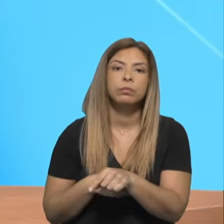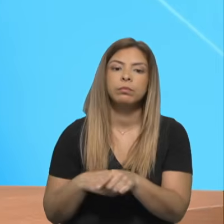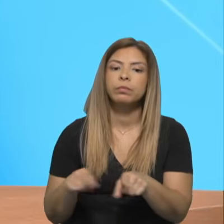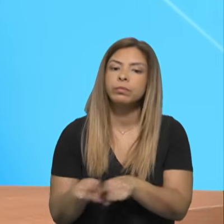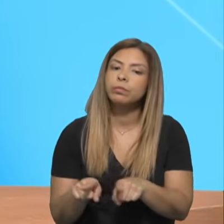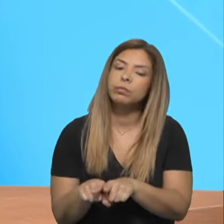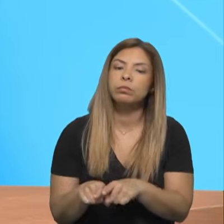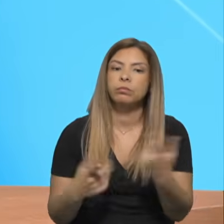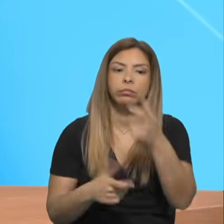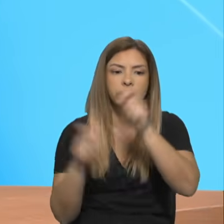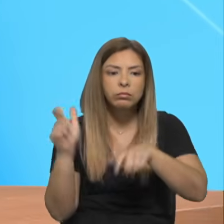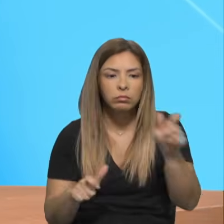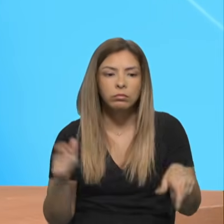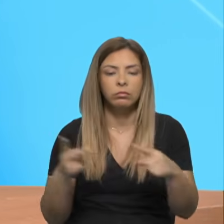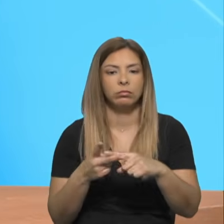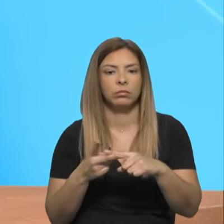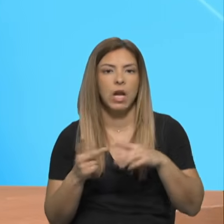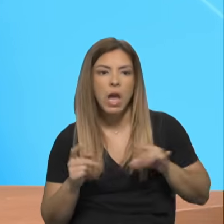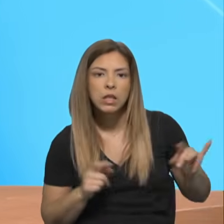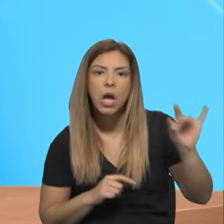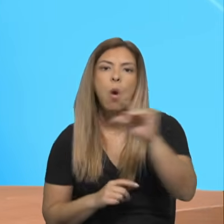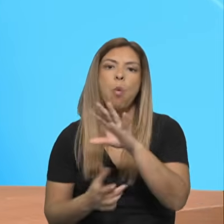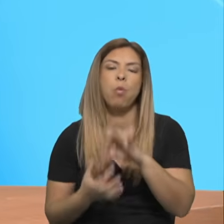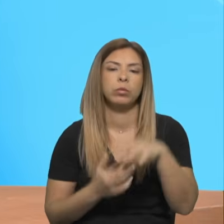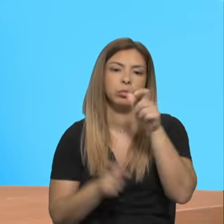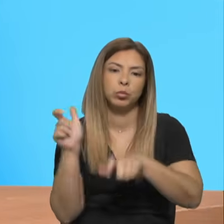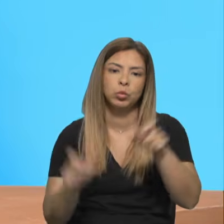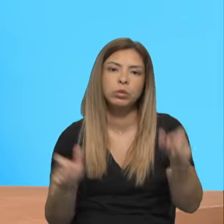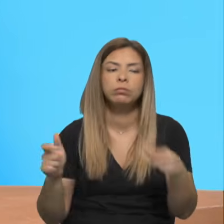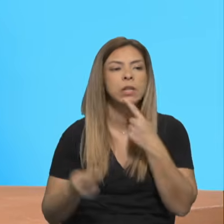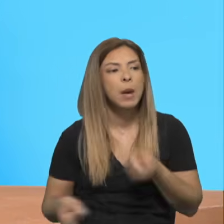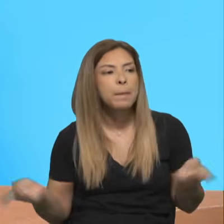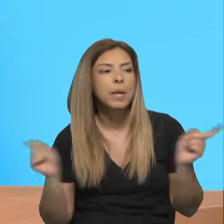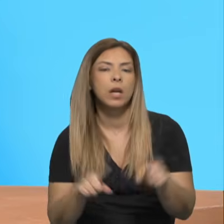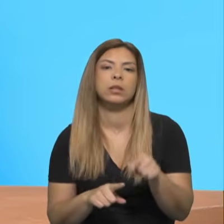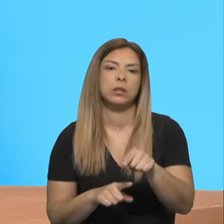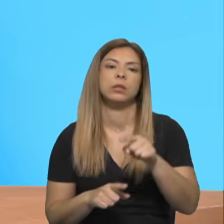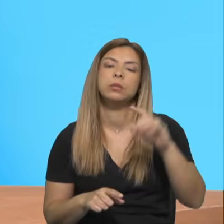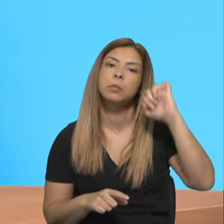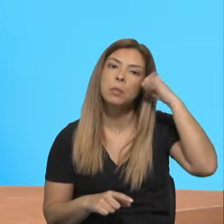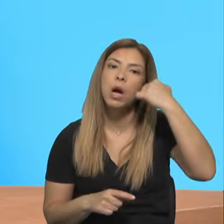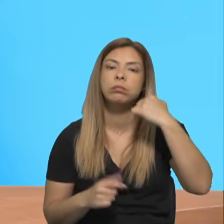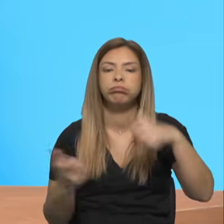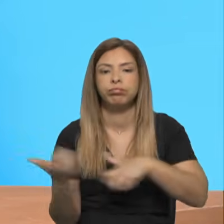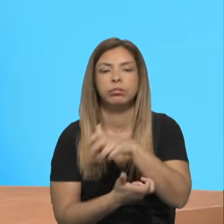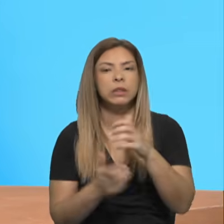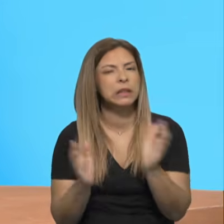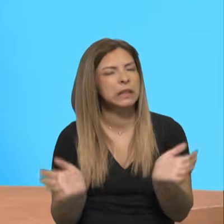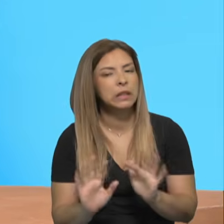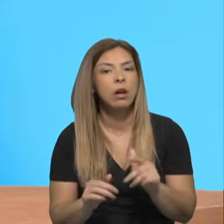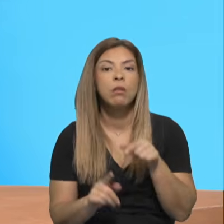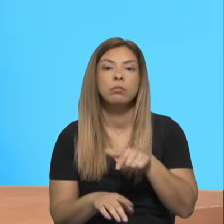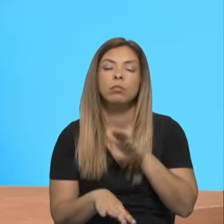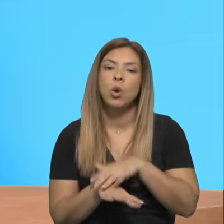os povos, as nações, quiseram evitar que se repetisse uma tragédia como essa. E foi um virar de página em relação a